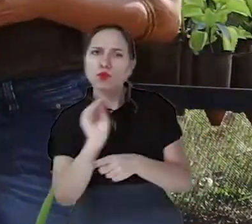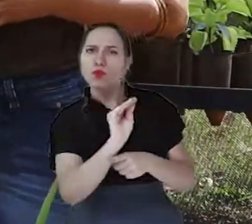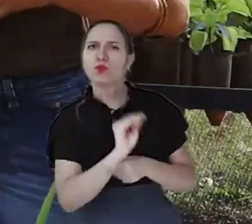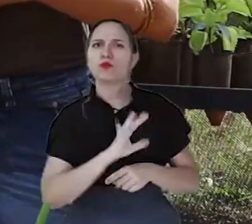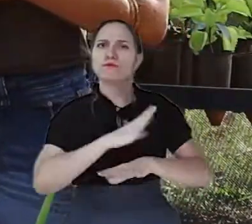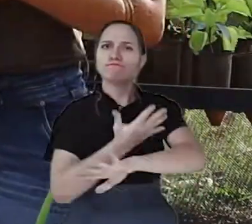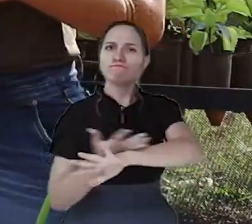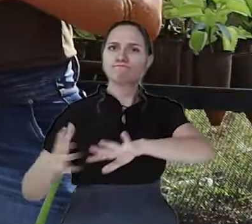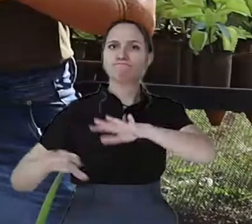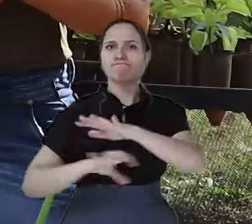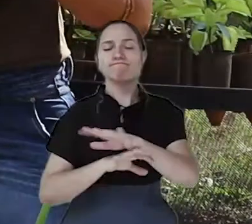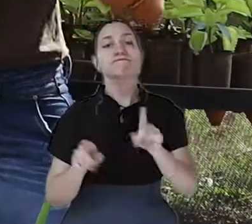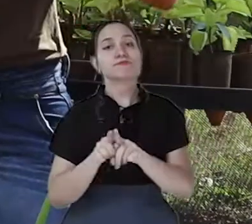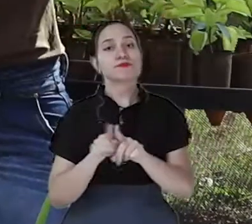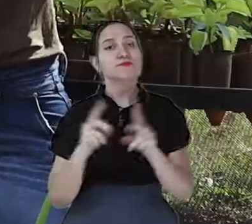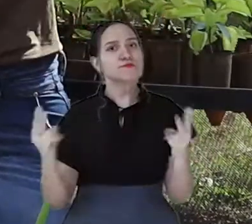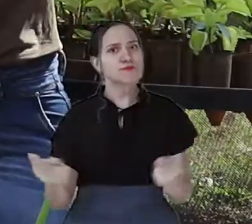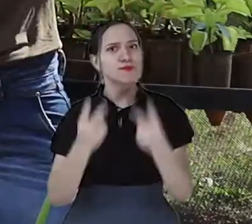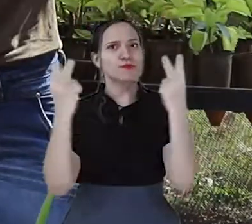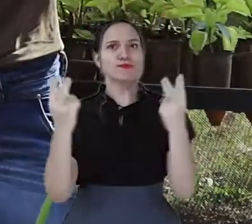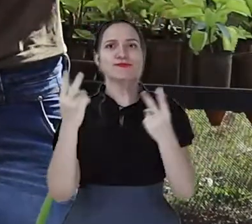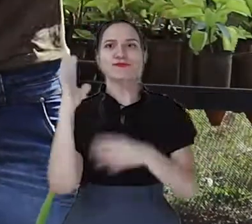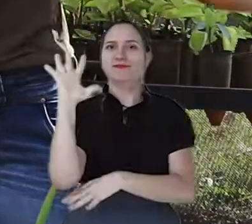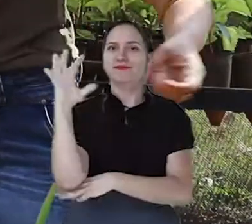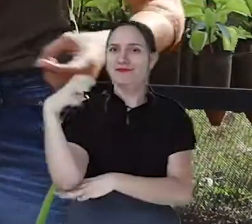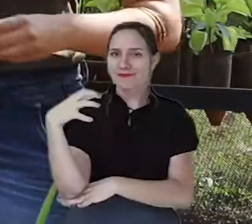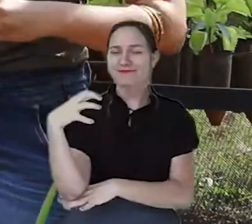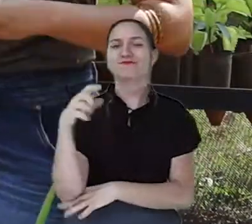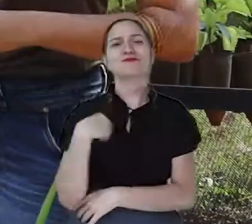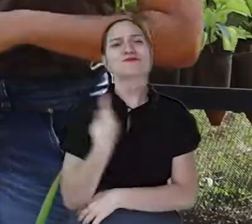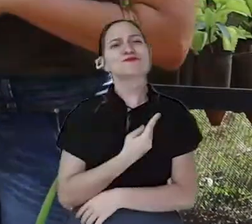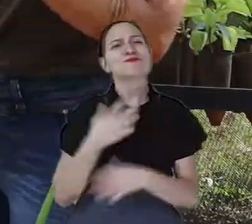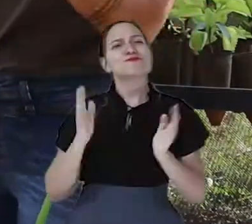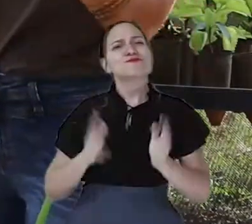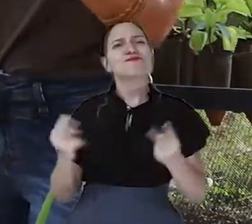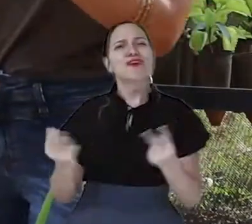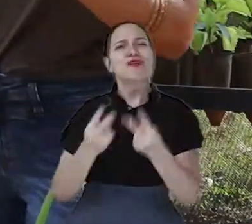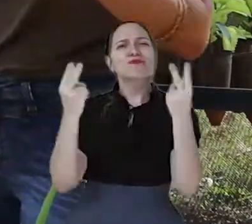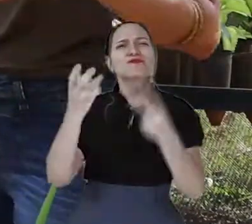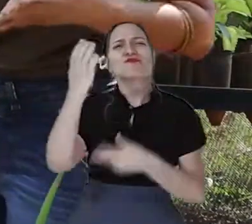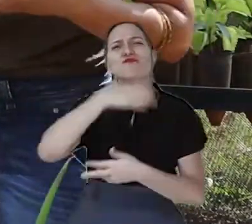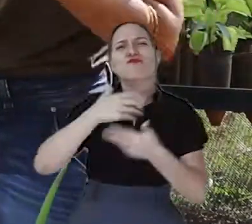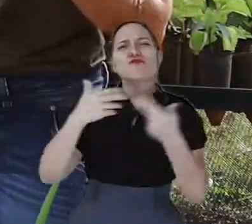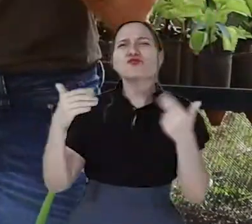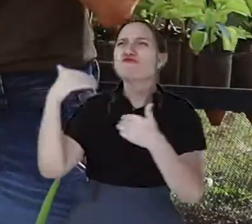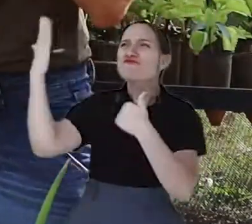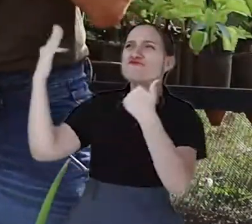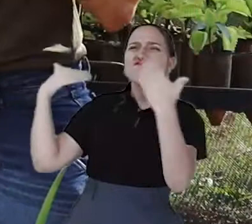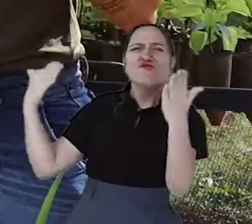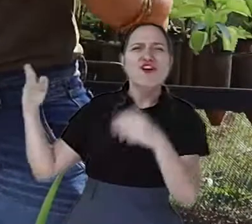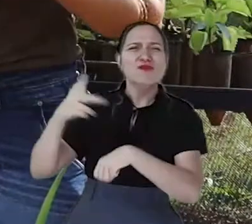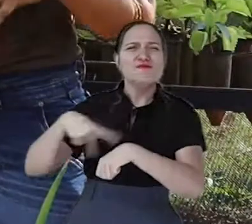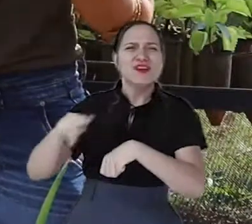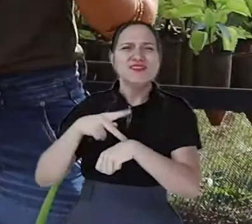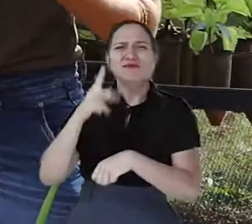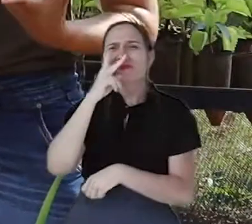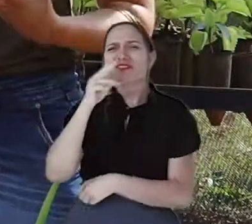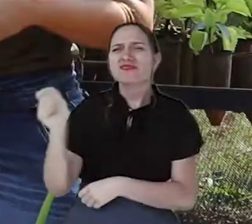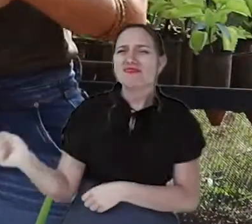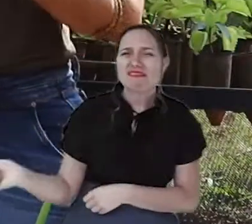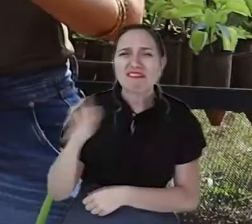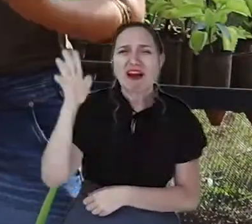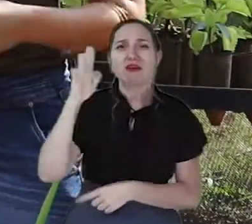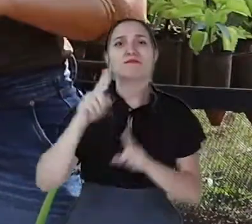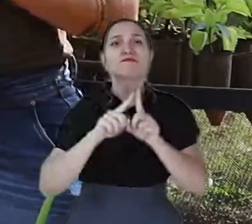Cerrado. Quantas vezes a gente valoriza tantas frutas de longe e que são caras e às vezes nem está na estação e a gente não vê o